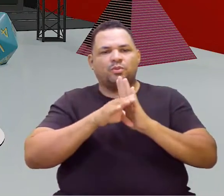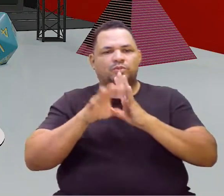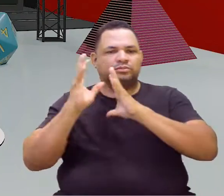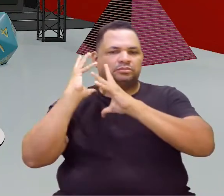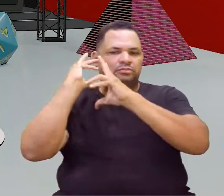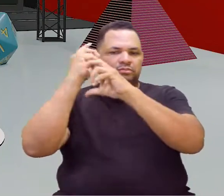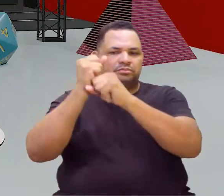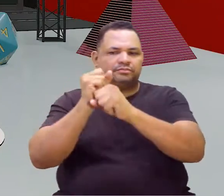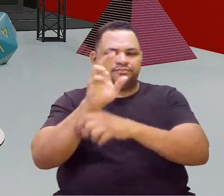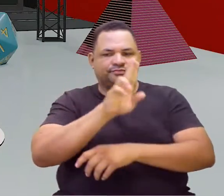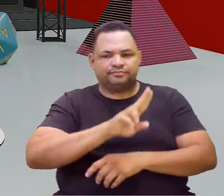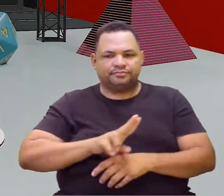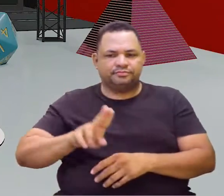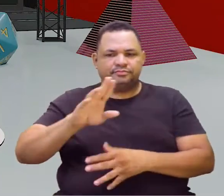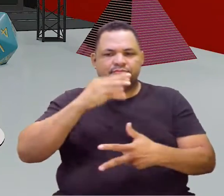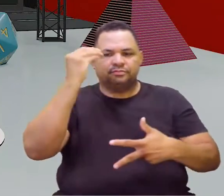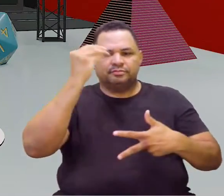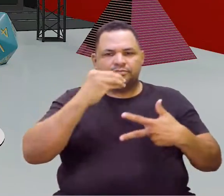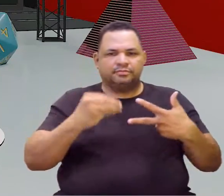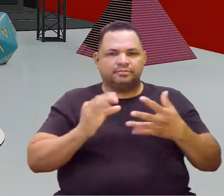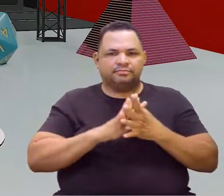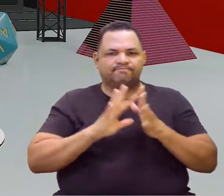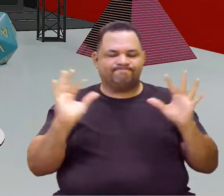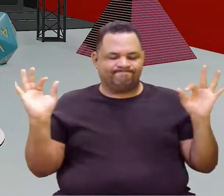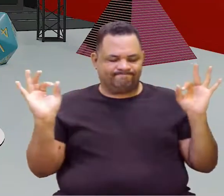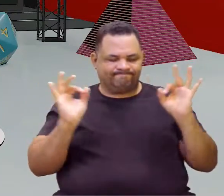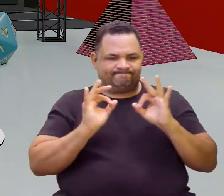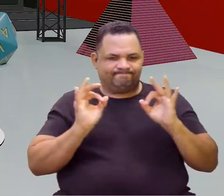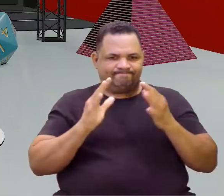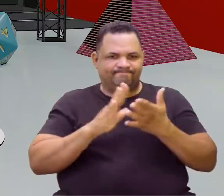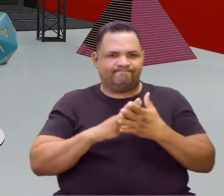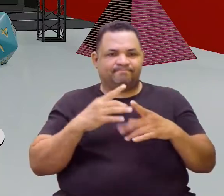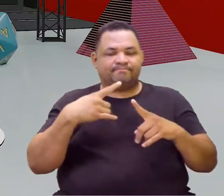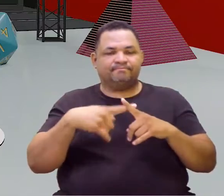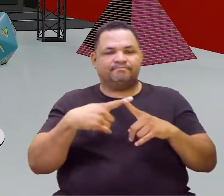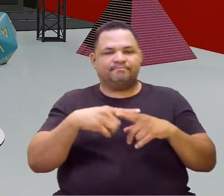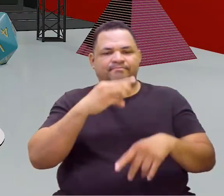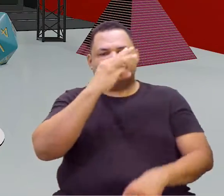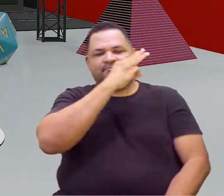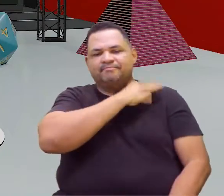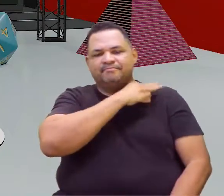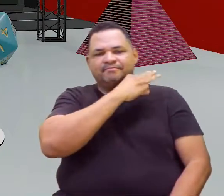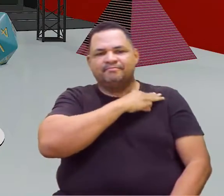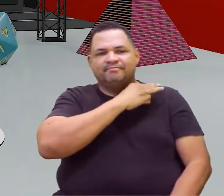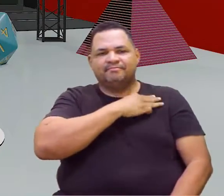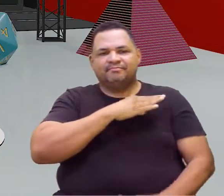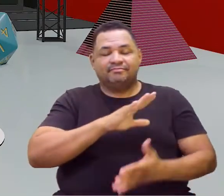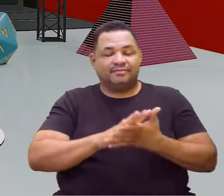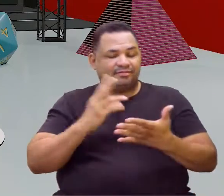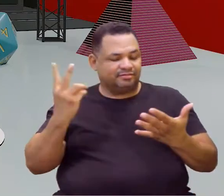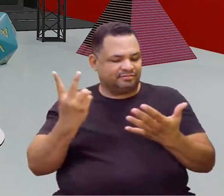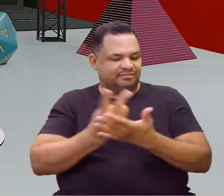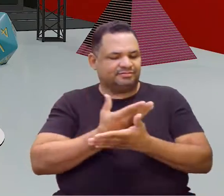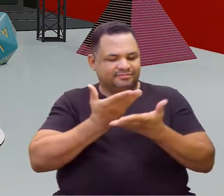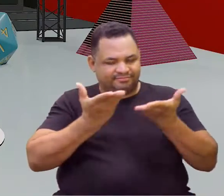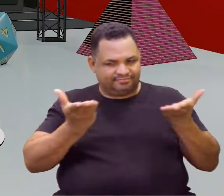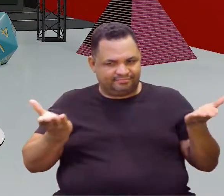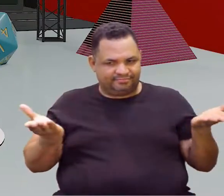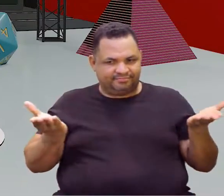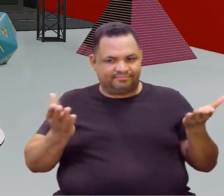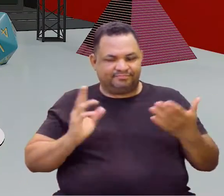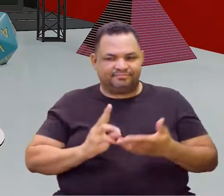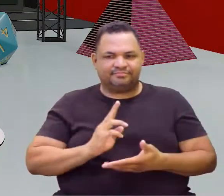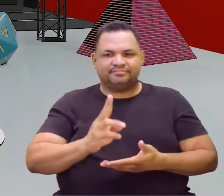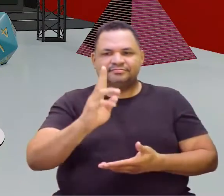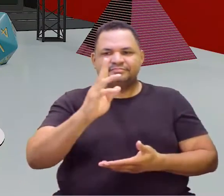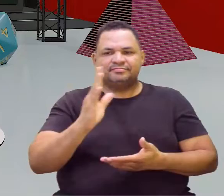revisional e aplicado em questões do Enem, tá? Perfeito. É desse jeito, porque terceirão é isso aí, é assim que funciona, tá bom? Vamos em frente